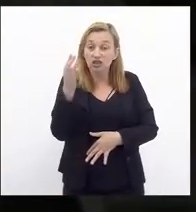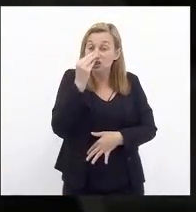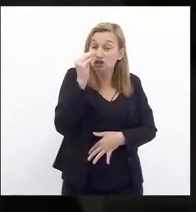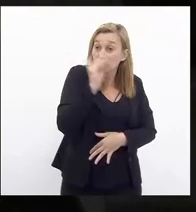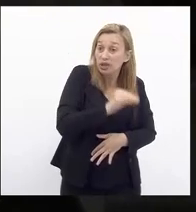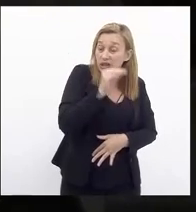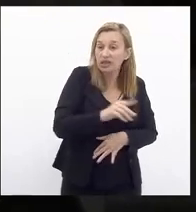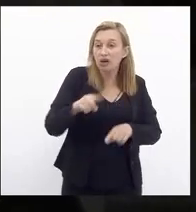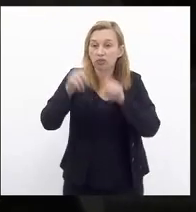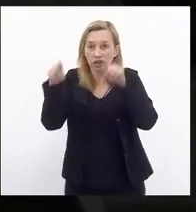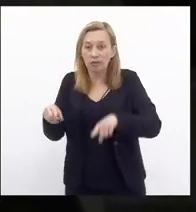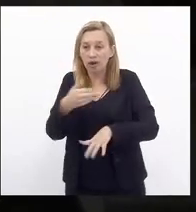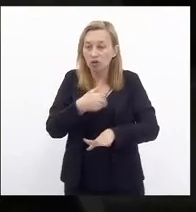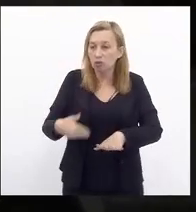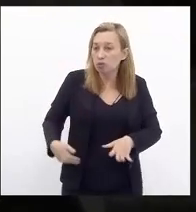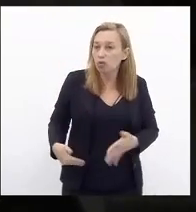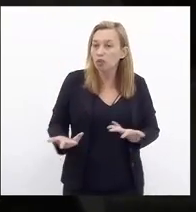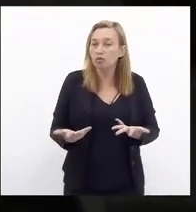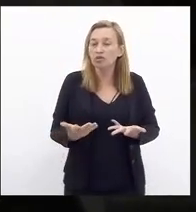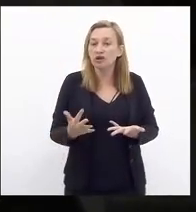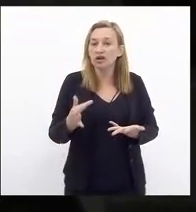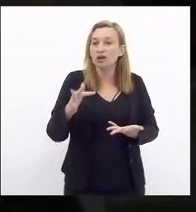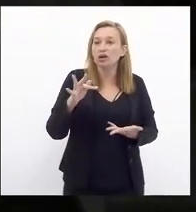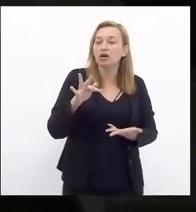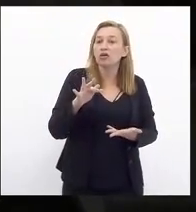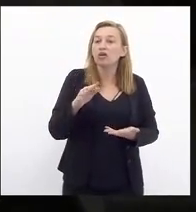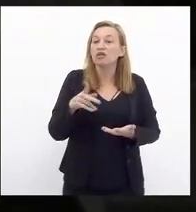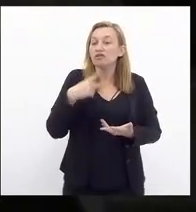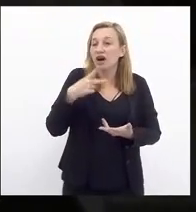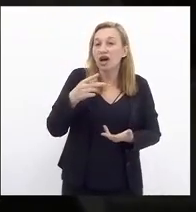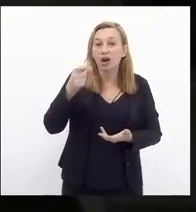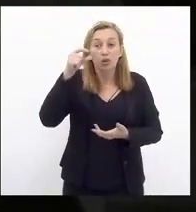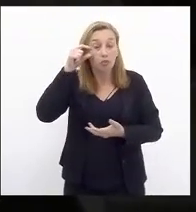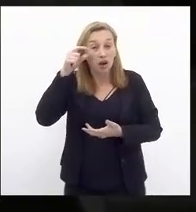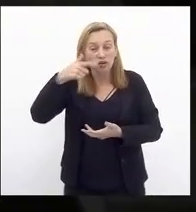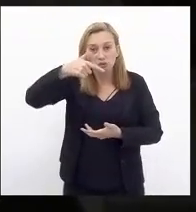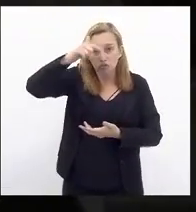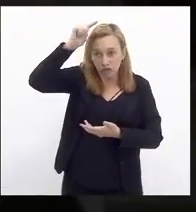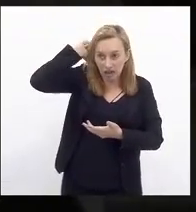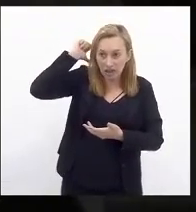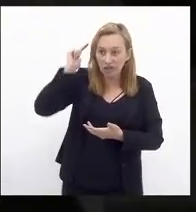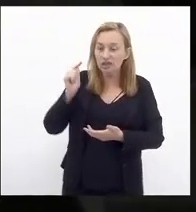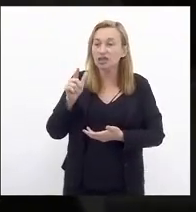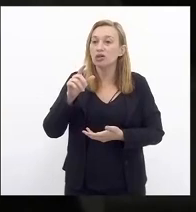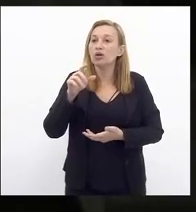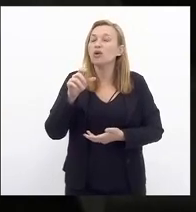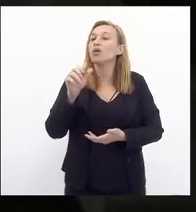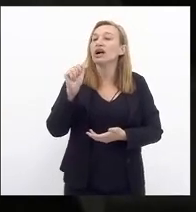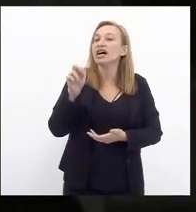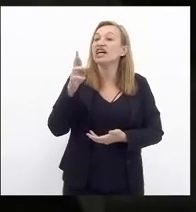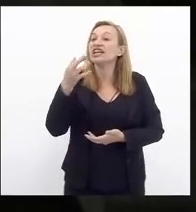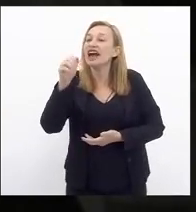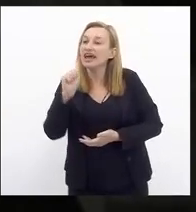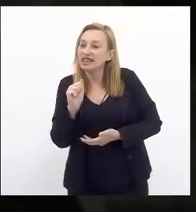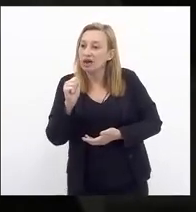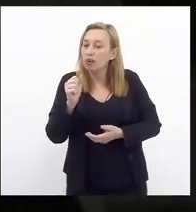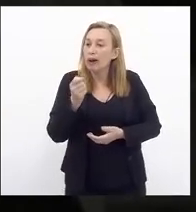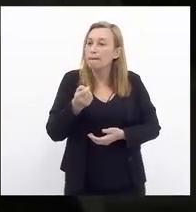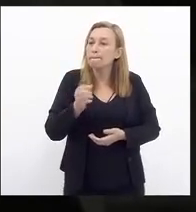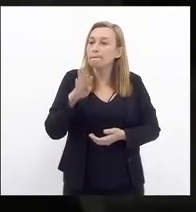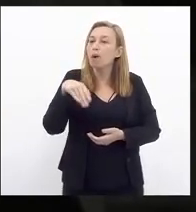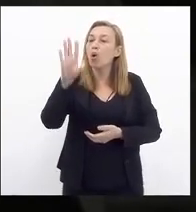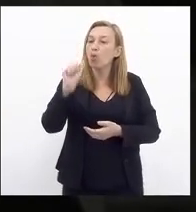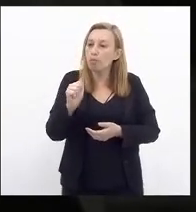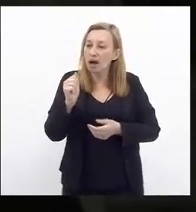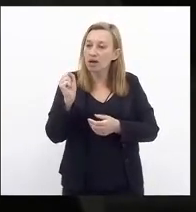serviço fundo de botar uma granada Como disse o Paulo Guedes montar uma granada no bolso do Servidor o governo presta aproveitou